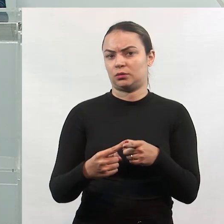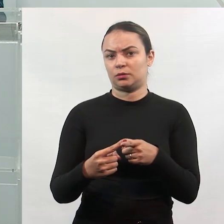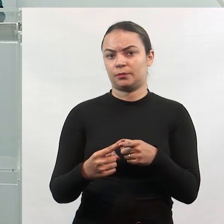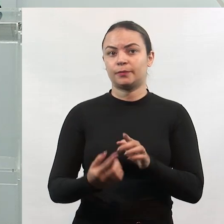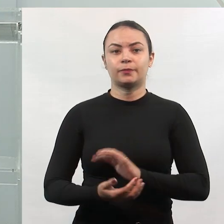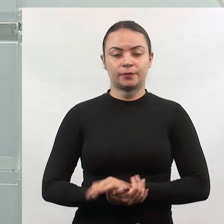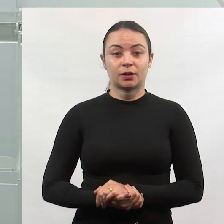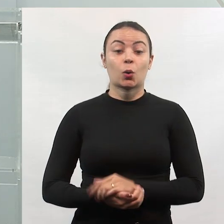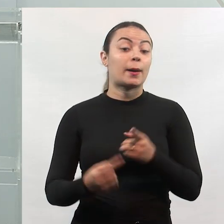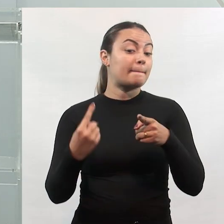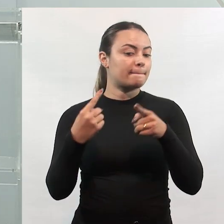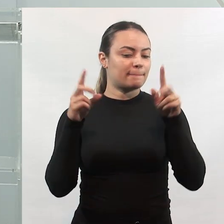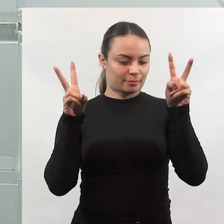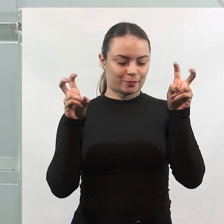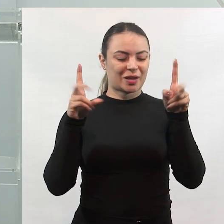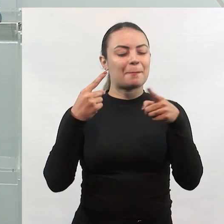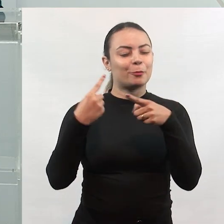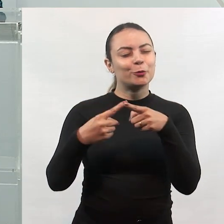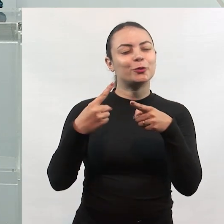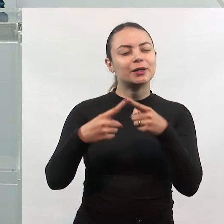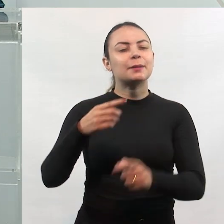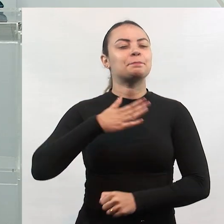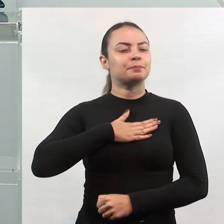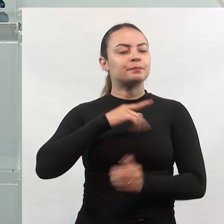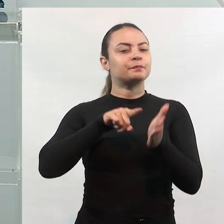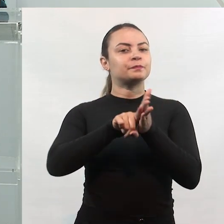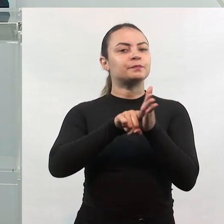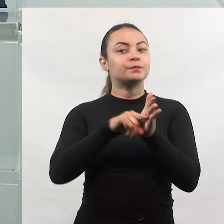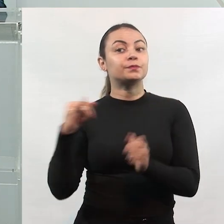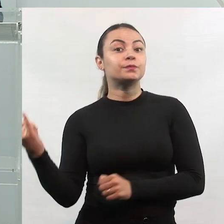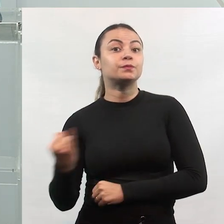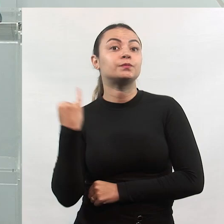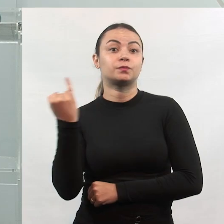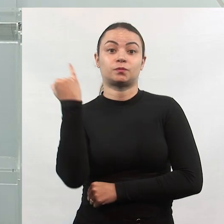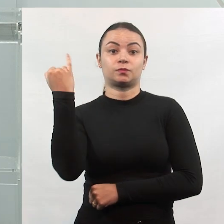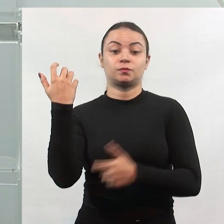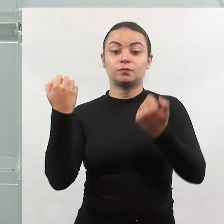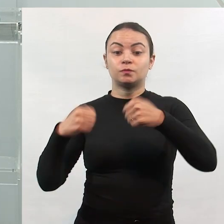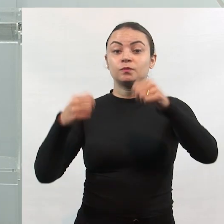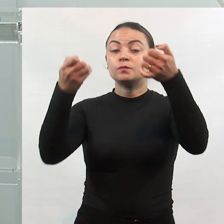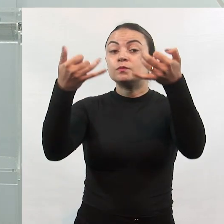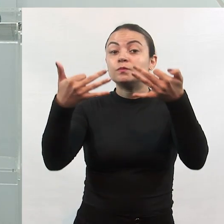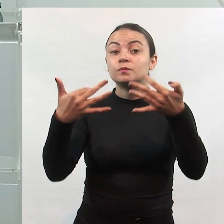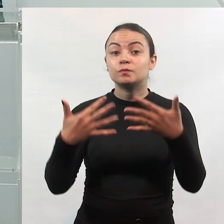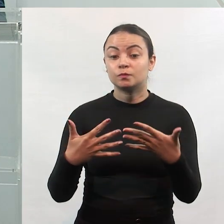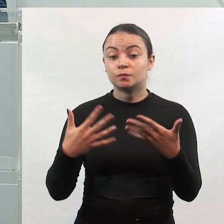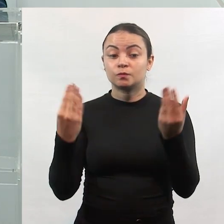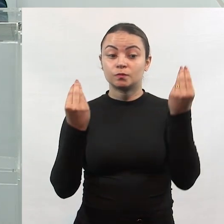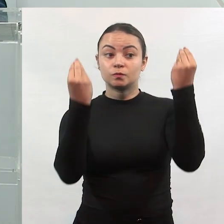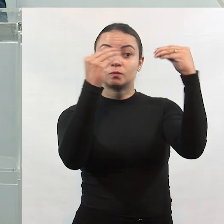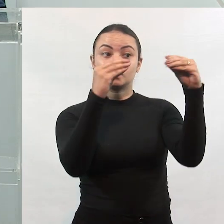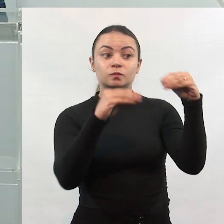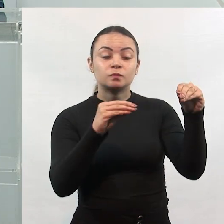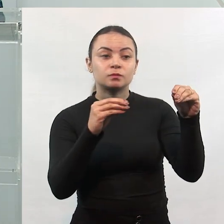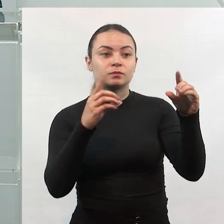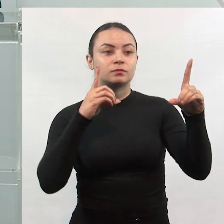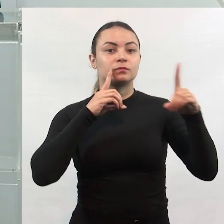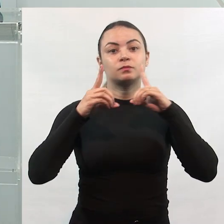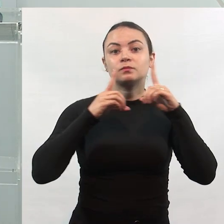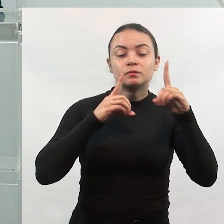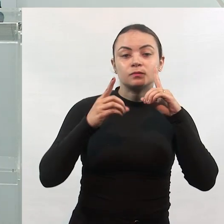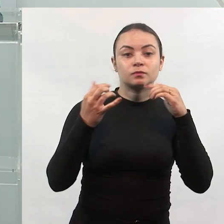falando da formação continuada de professores, o desempenho acadêmico do estudante no Instituto Federal de Rondônia, eu preciso trazer